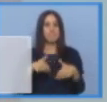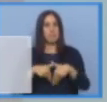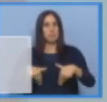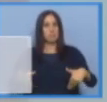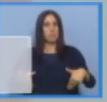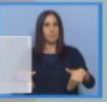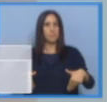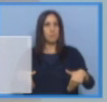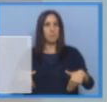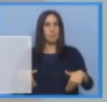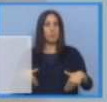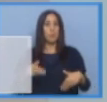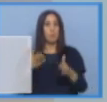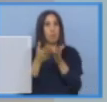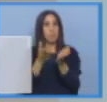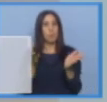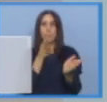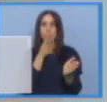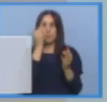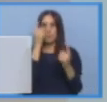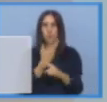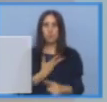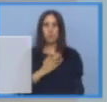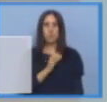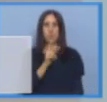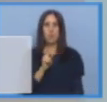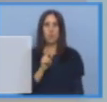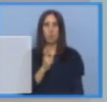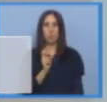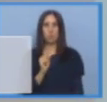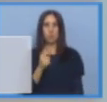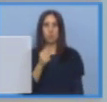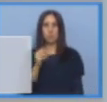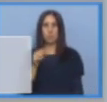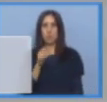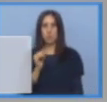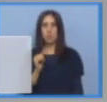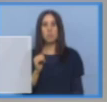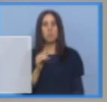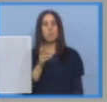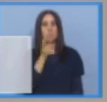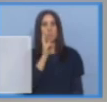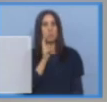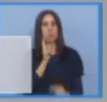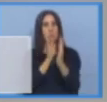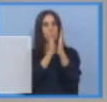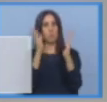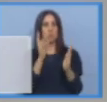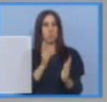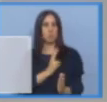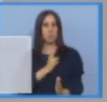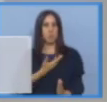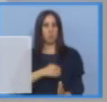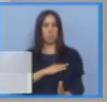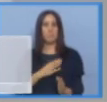isento. No caso da abertura, será o professor Dr. José Augusto Bernardes, diretor da Biblioteca da Universidade de Coimbra. Mais tradições. Antiga